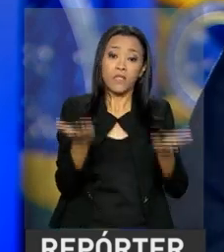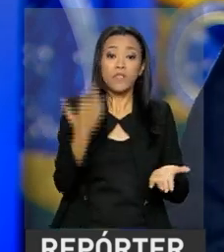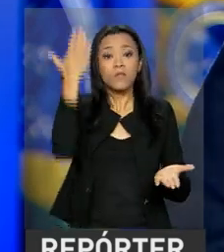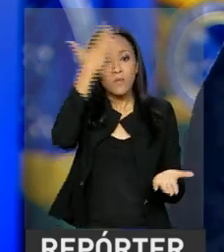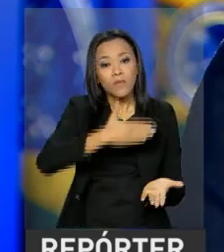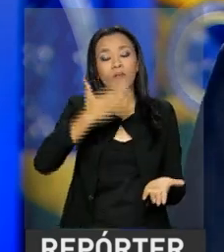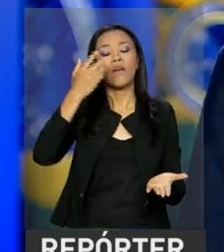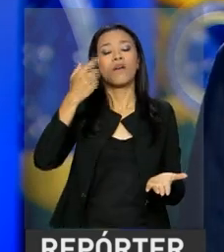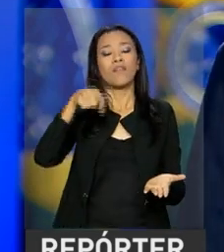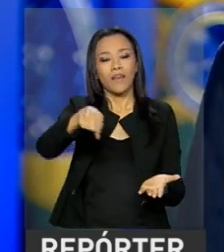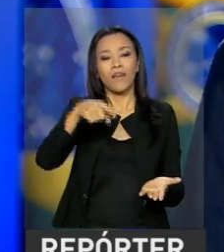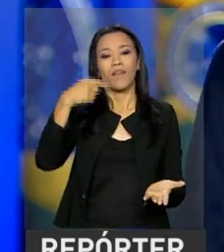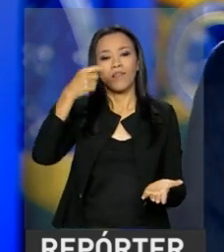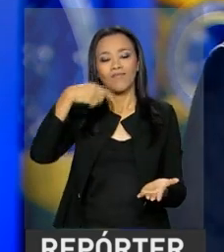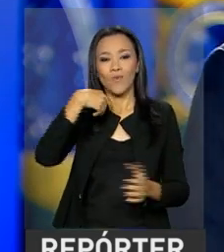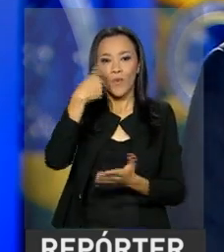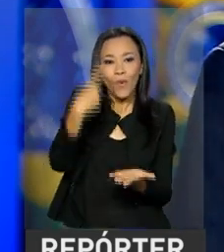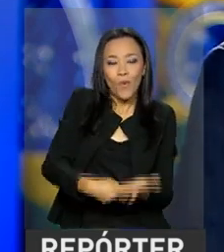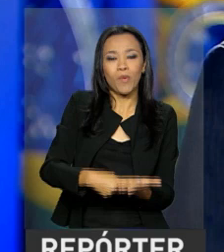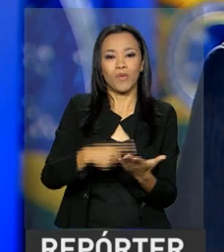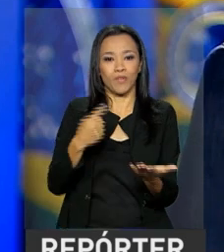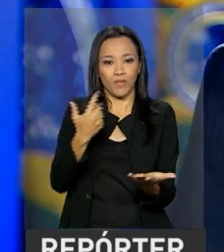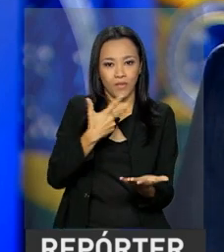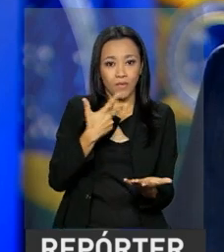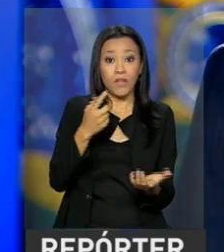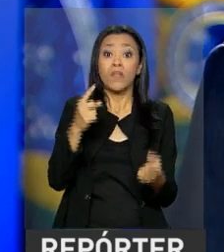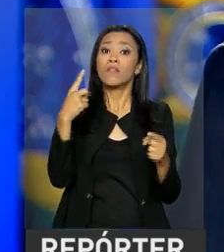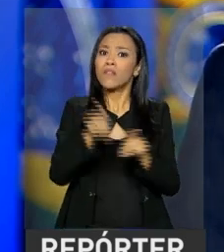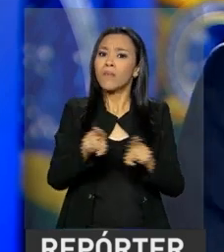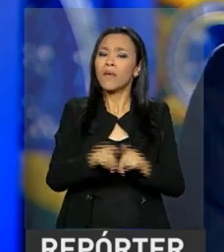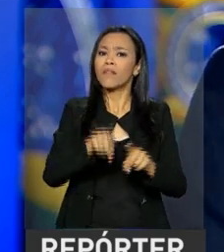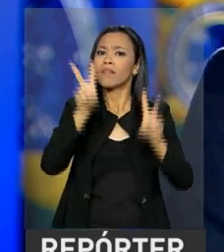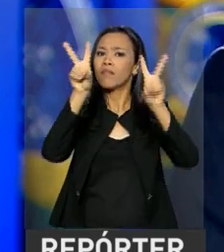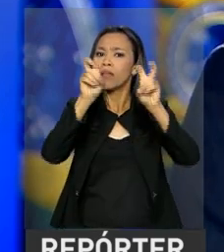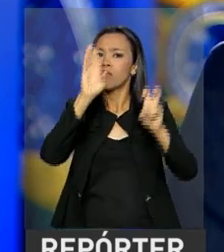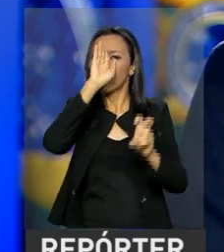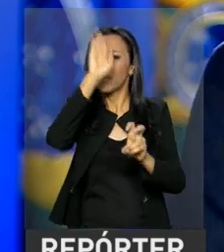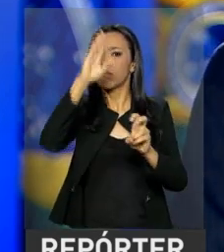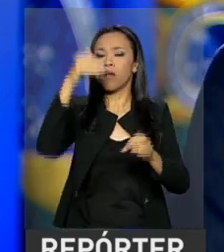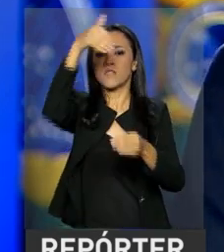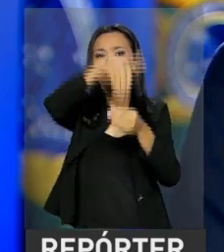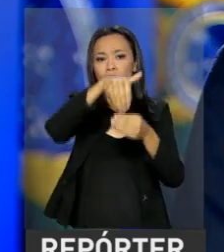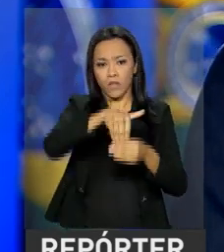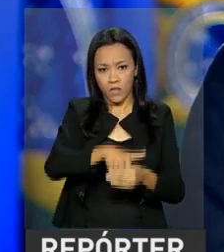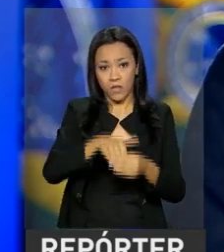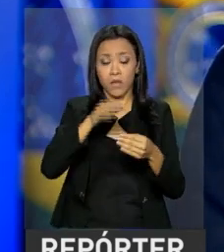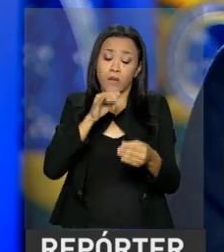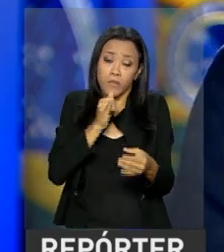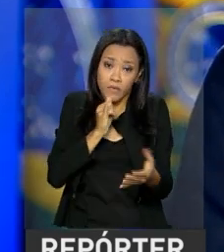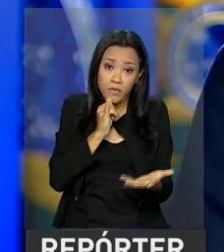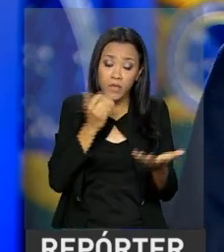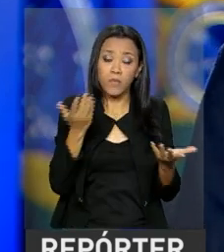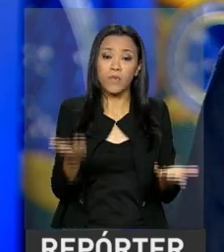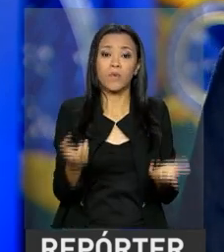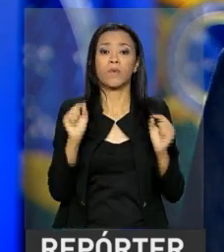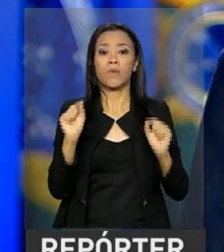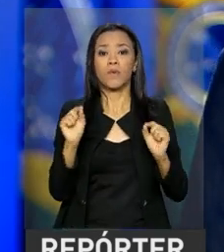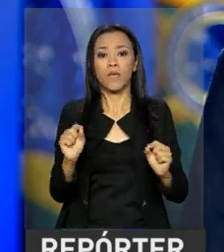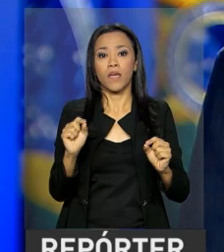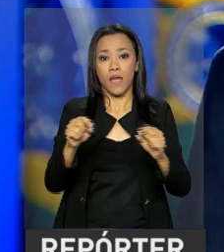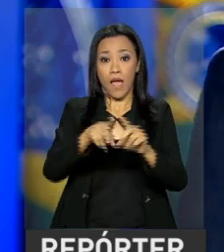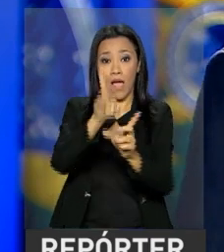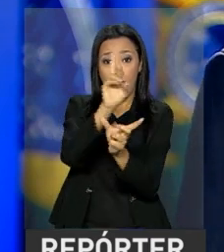superar a crise aprovamos matérias vitais para o país como por exemplo a regularização fundiária